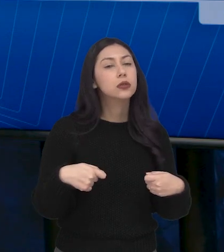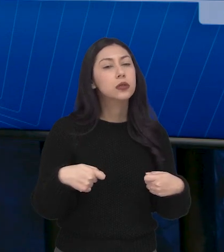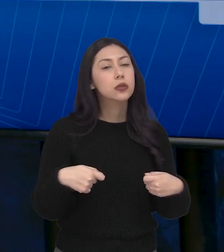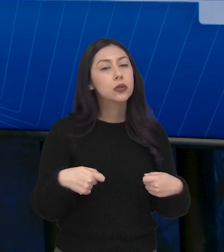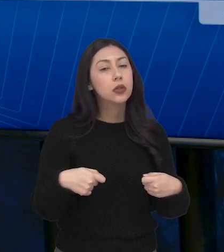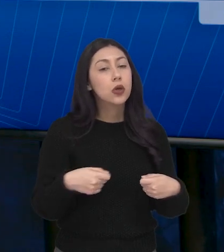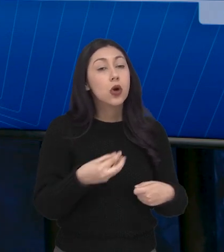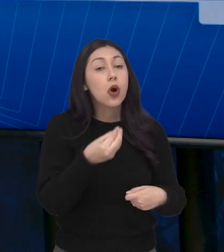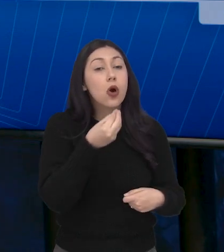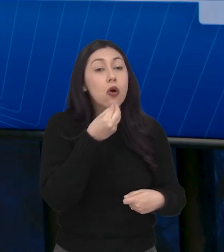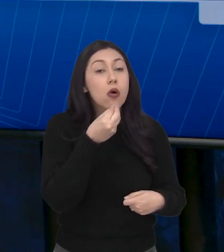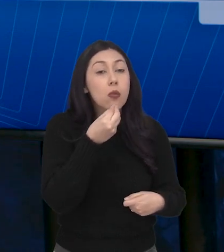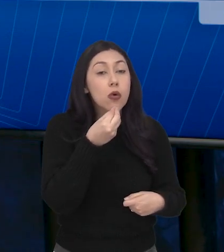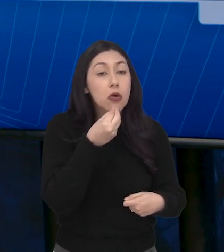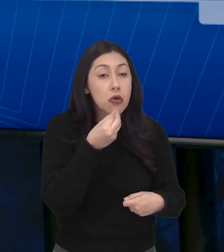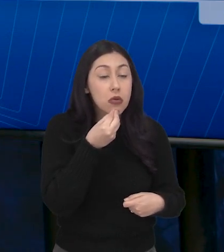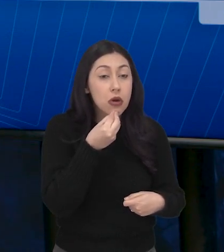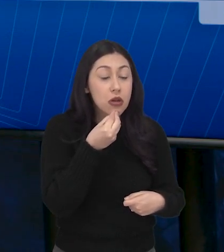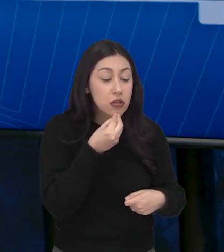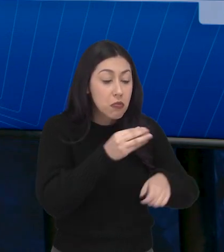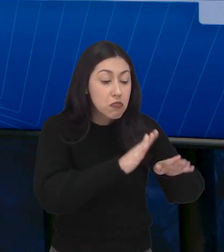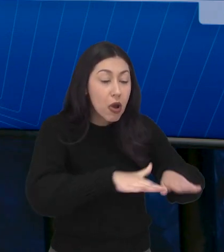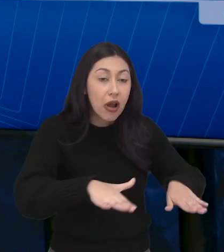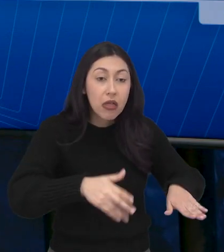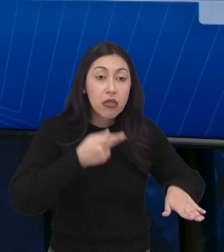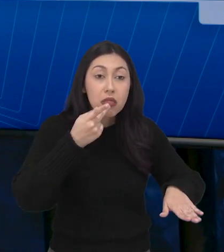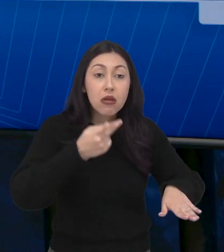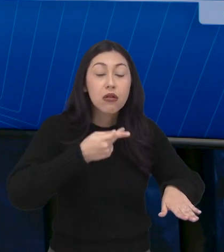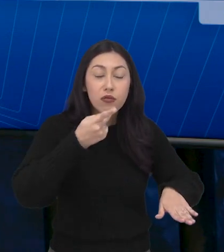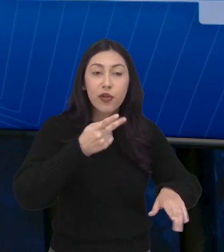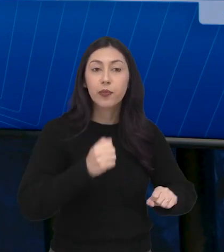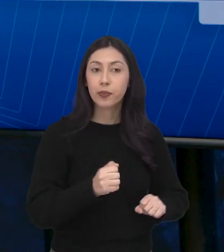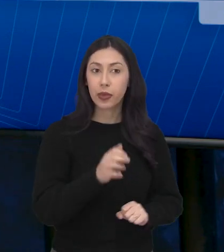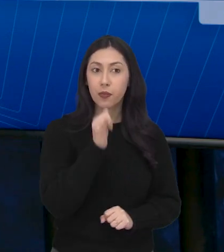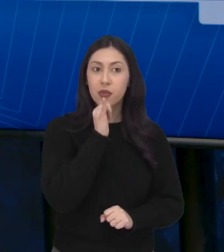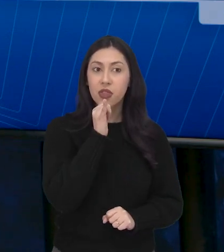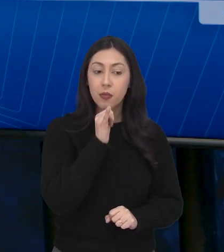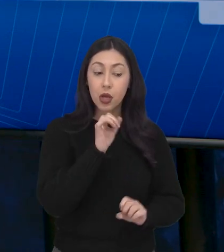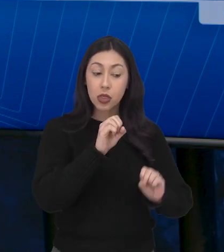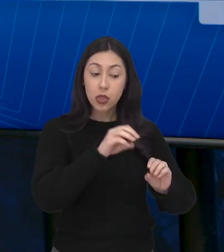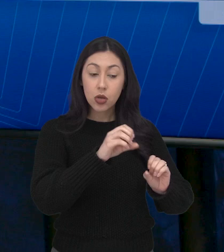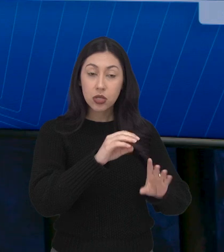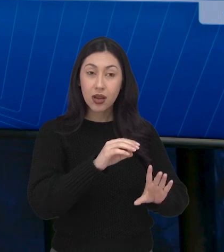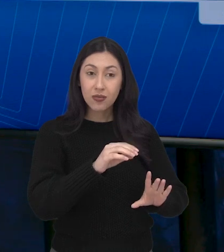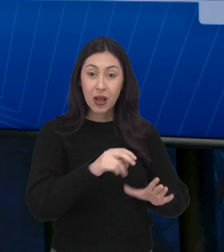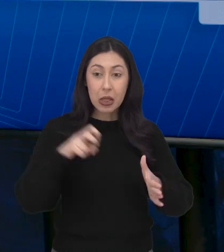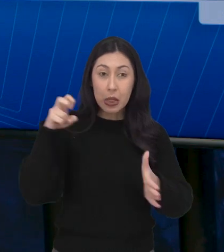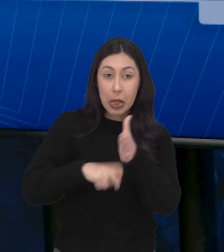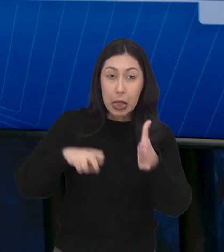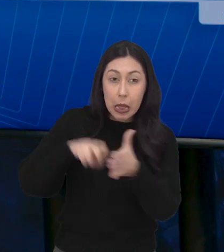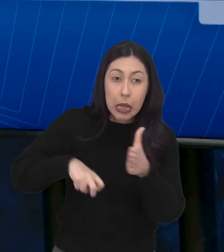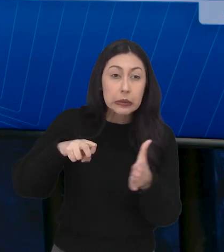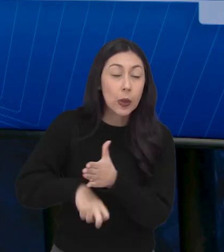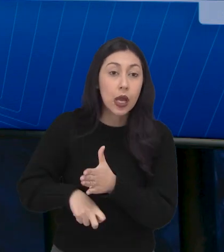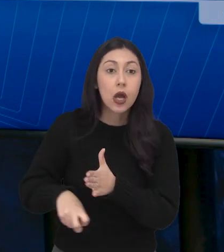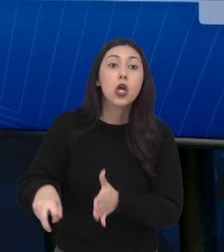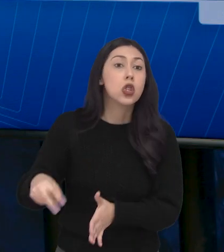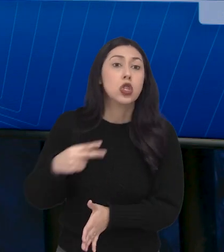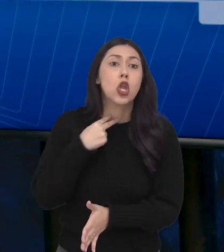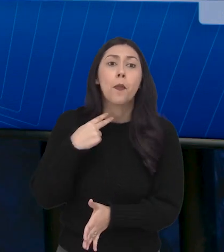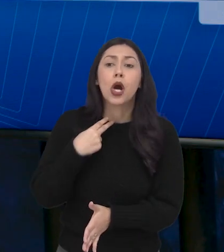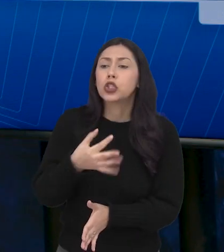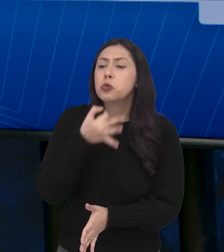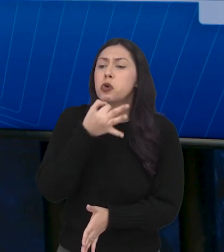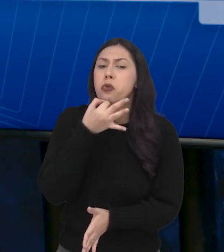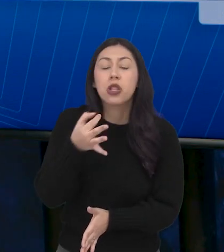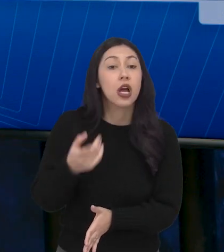lugar para essa criança, né, de fala. Então, por exemplo, uma educação punitiva é uma educação que não dá esse lugar. Então, é o adulto que está